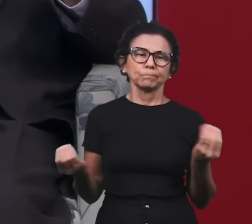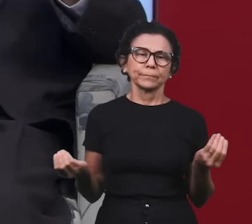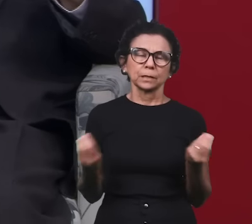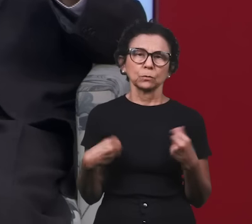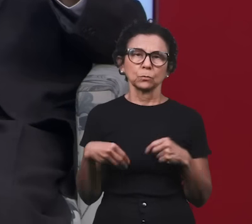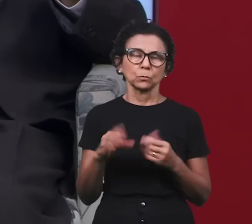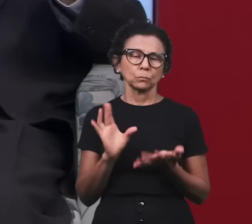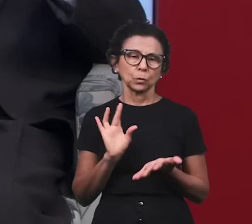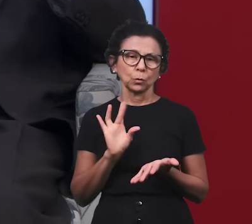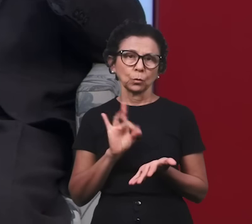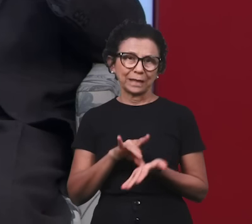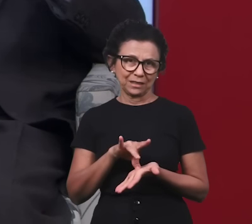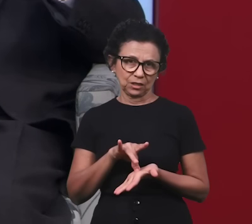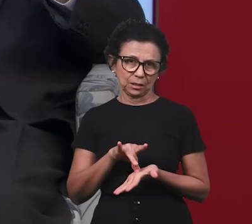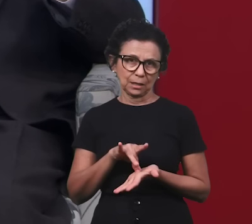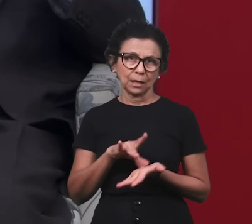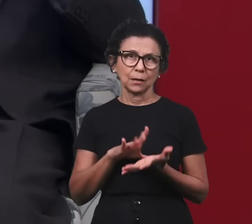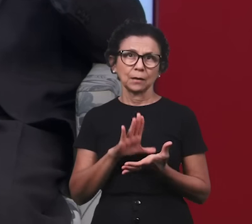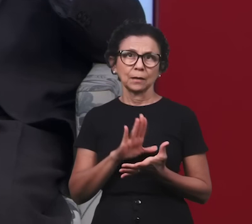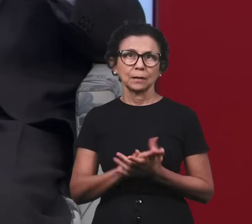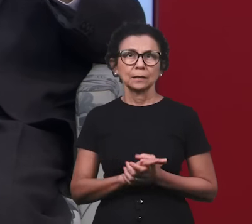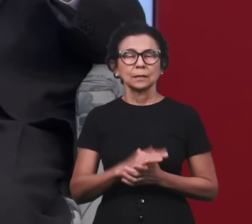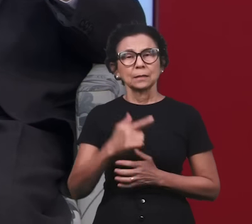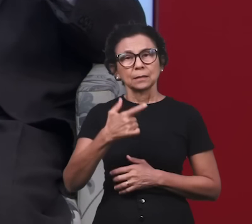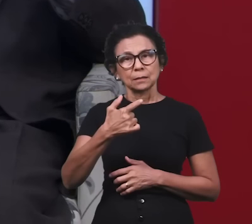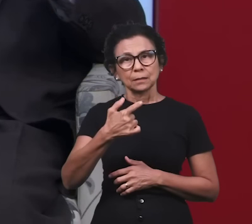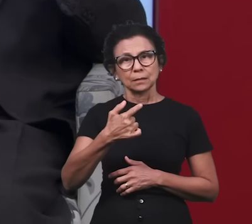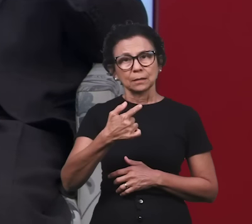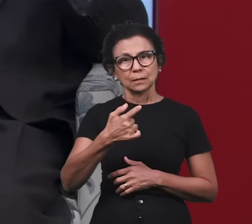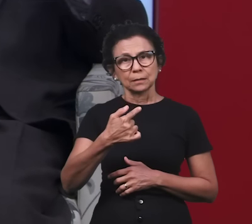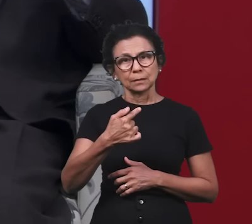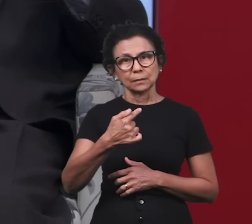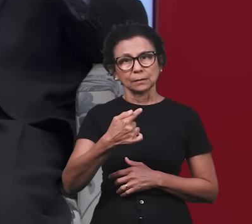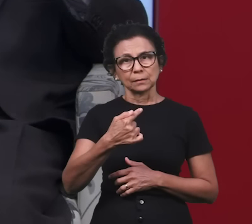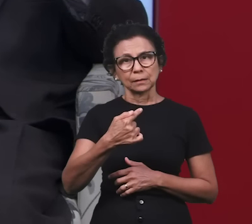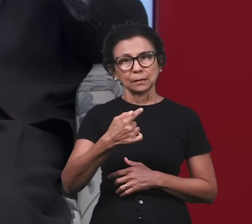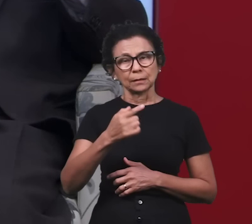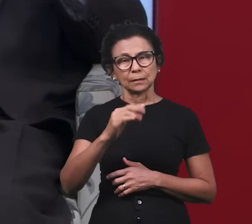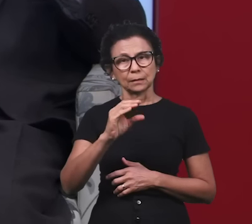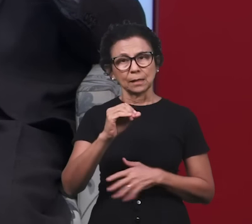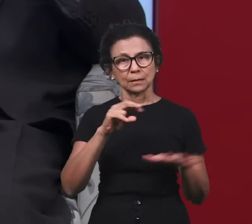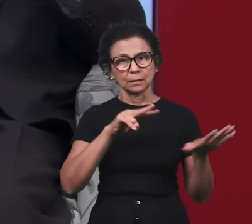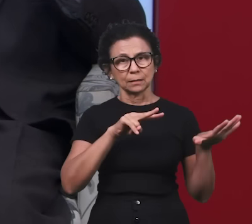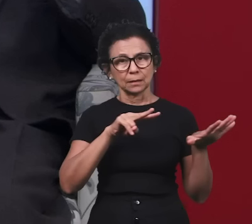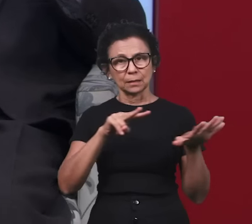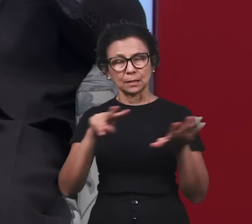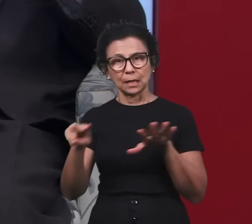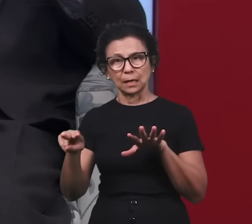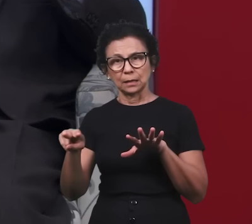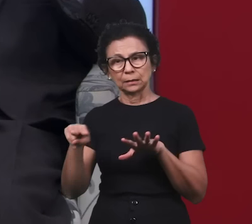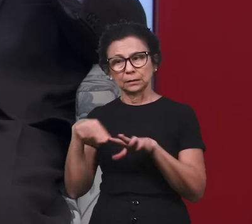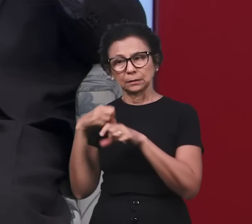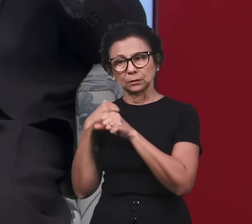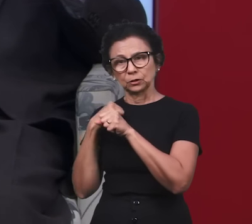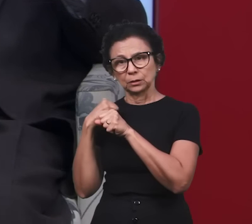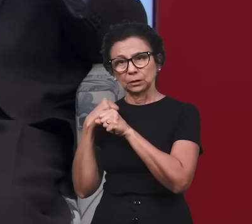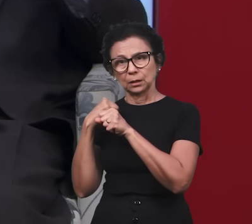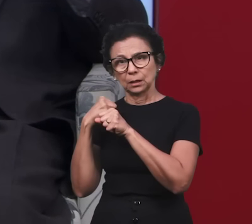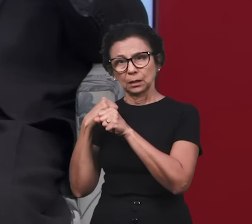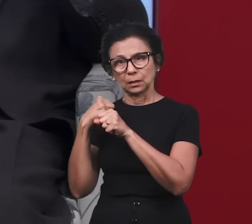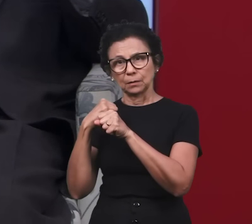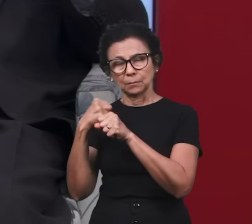no original, são 70 semanas de anos. Apesar de falar simplesmente na